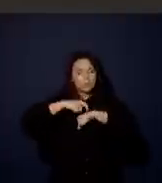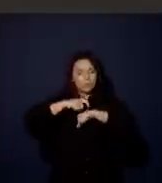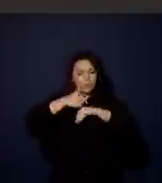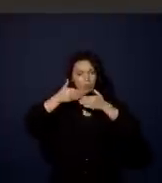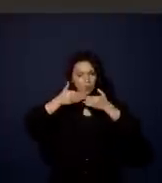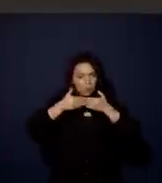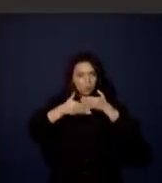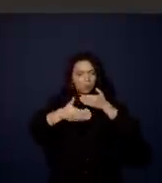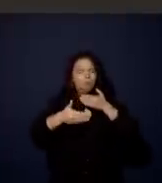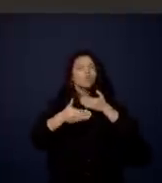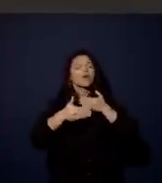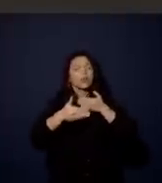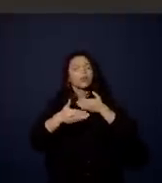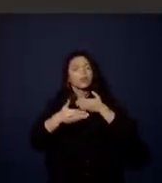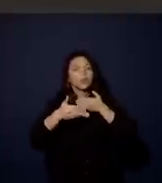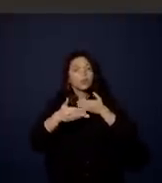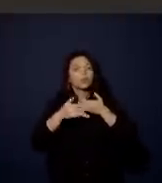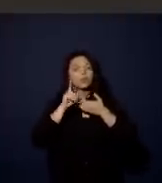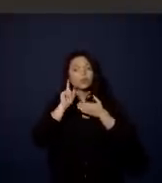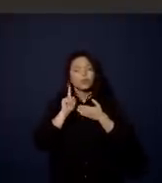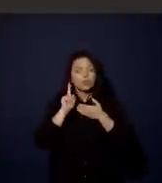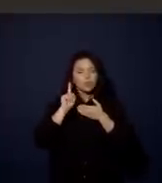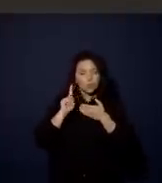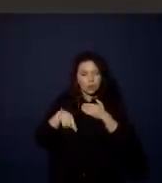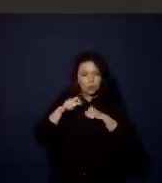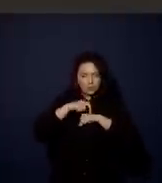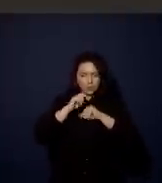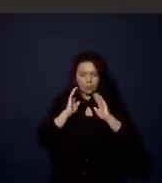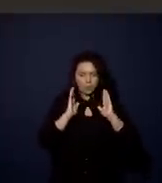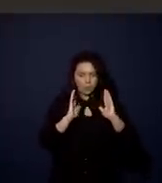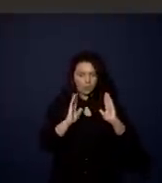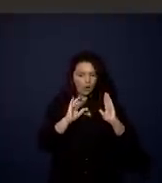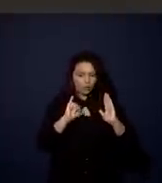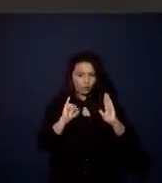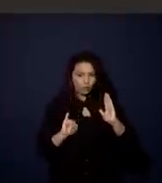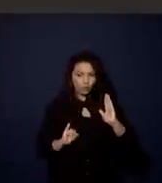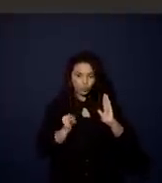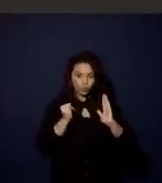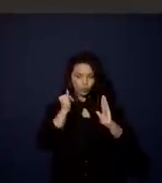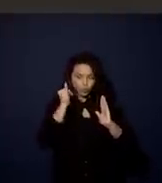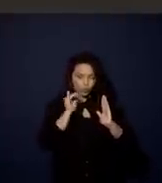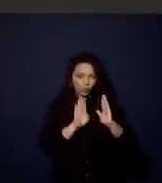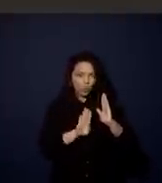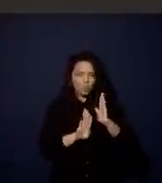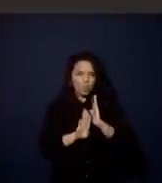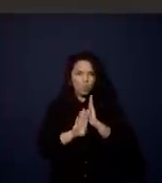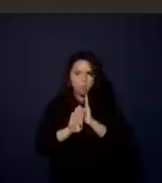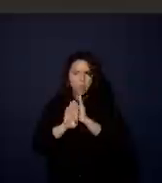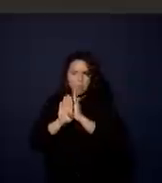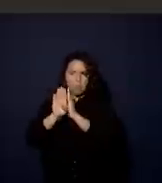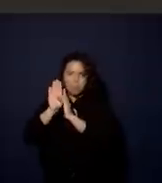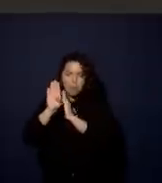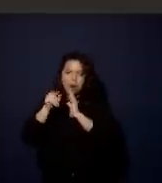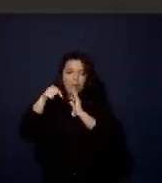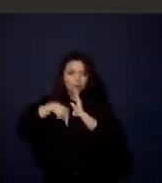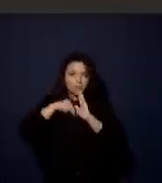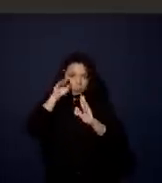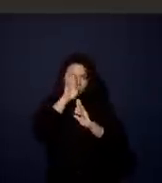momento seguido também da do aumento de juros nos Estados Unidos